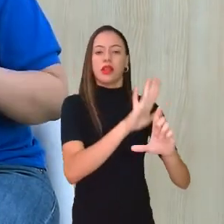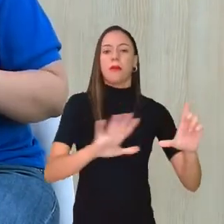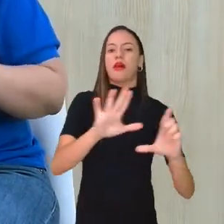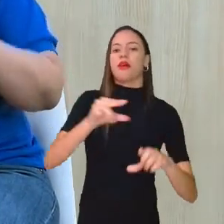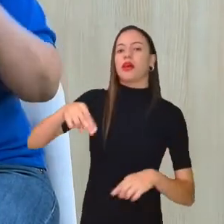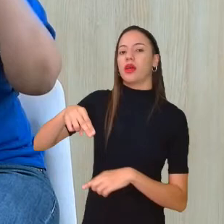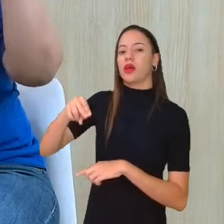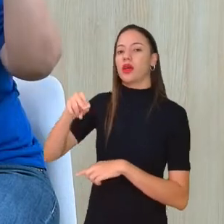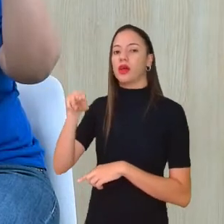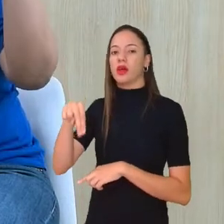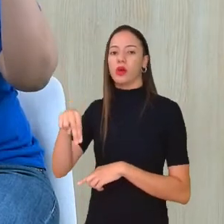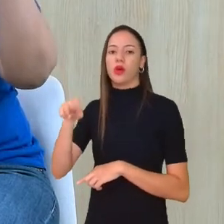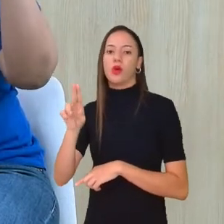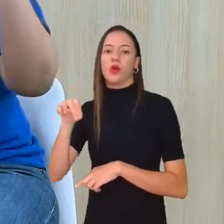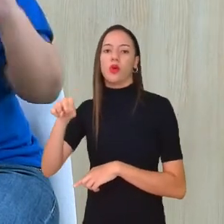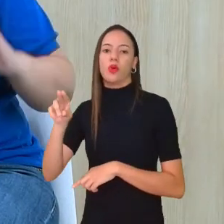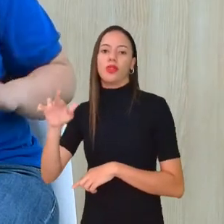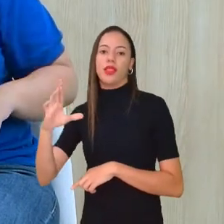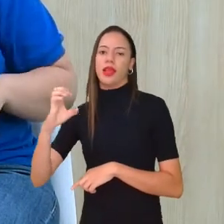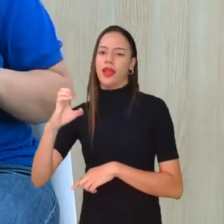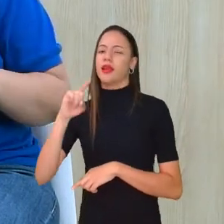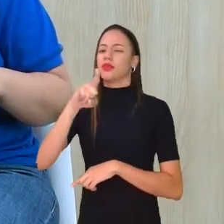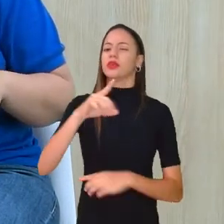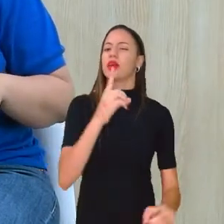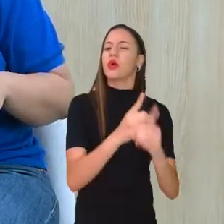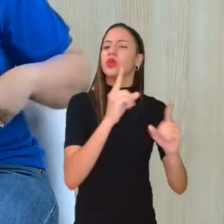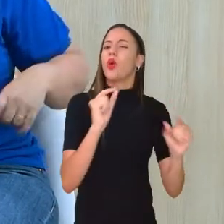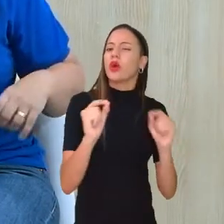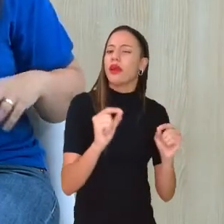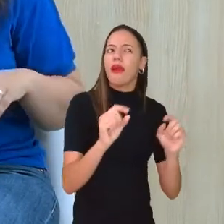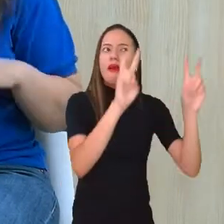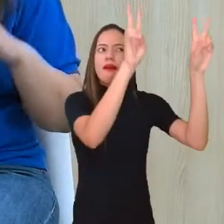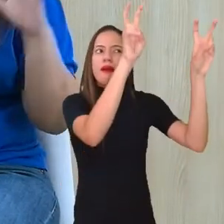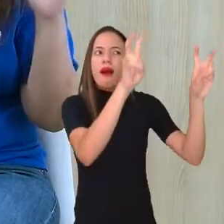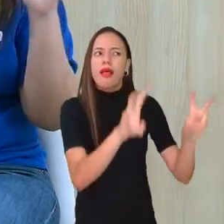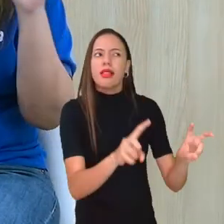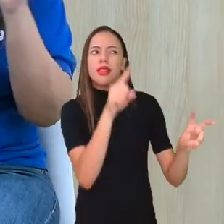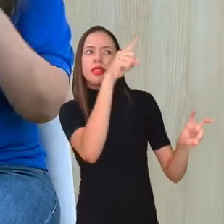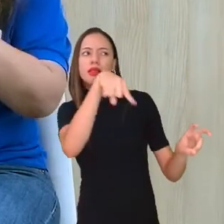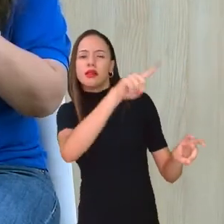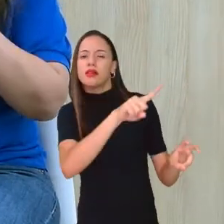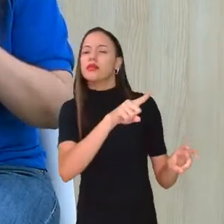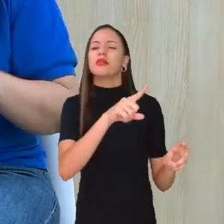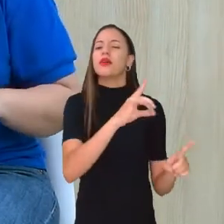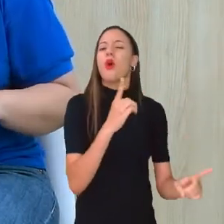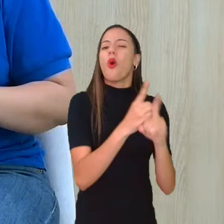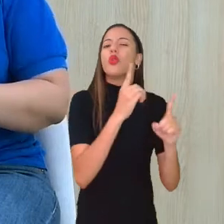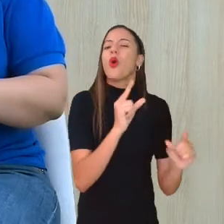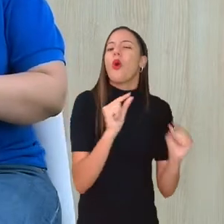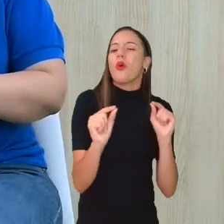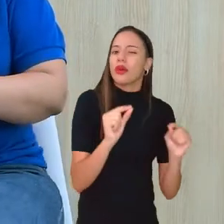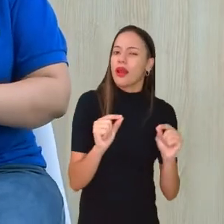encontrou? Qual foi seu tema? O que é que você encontrou em cada um dessas